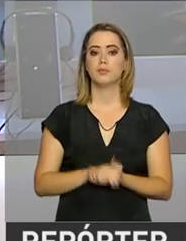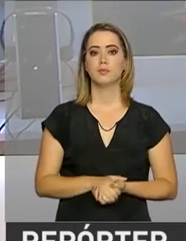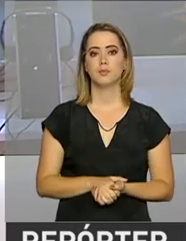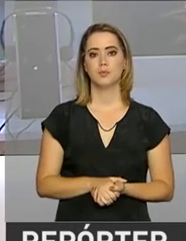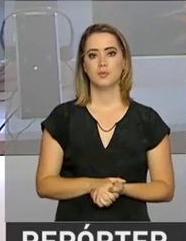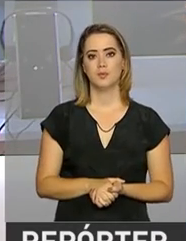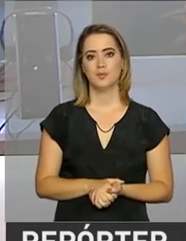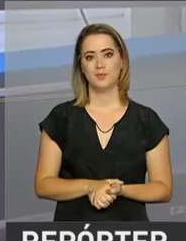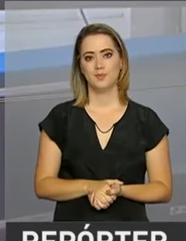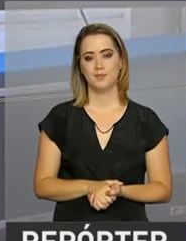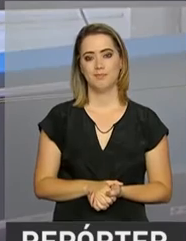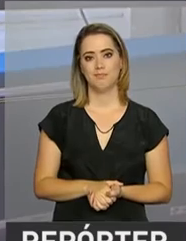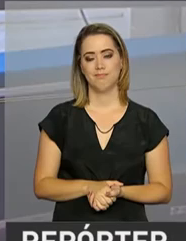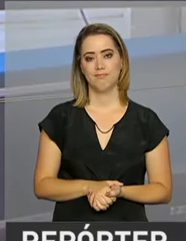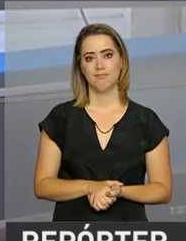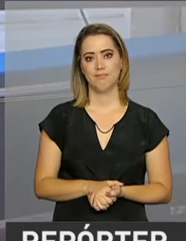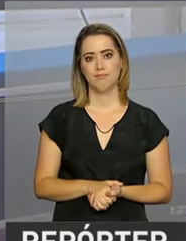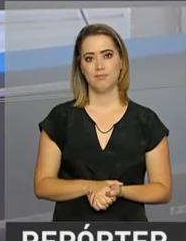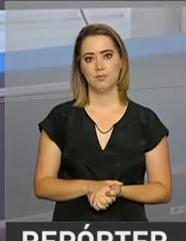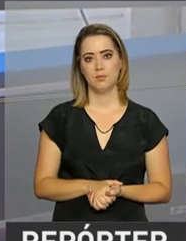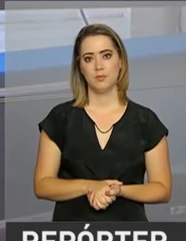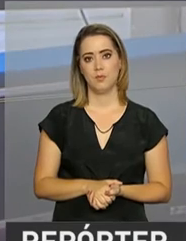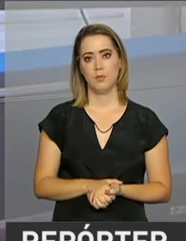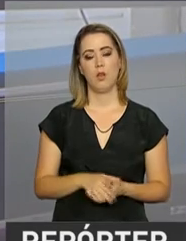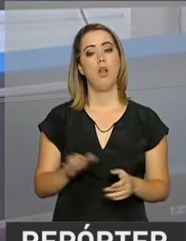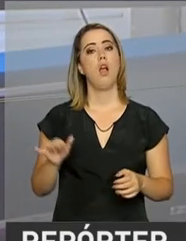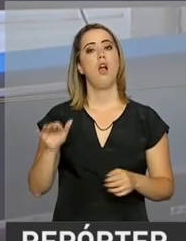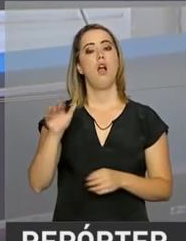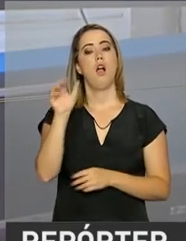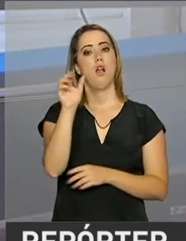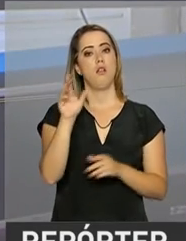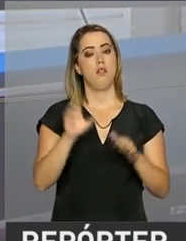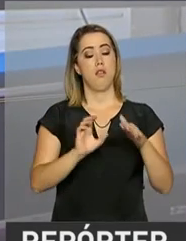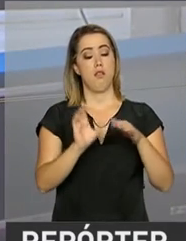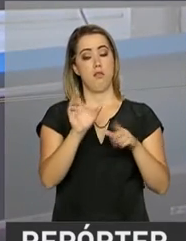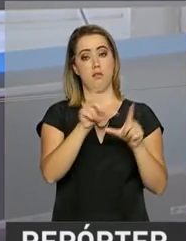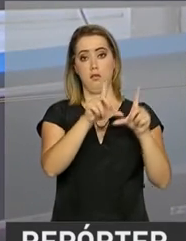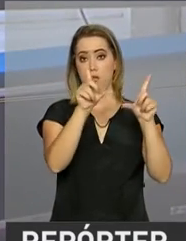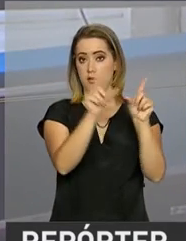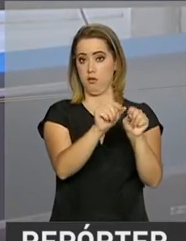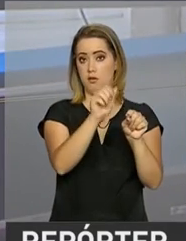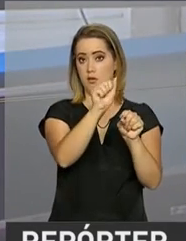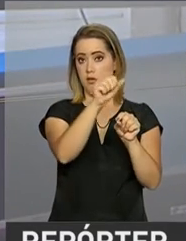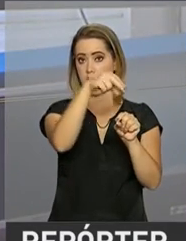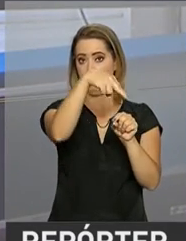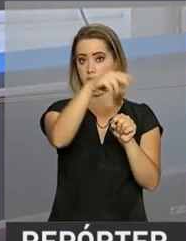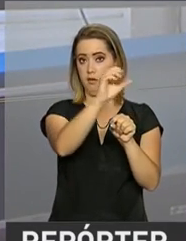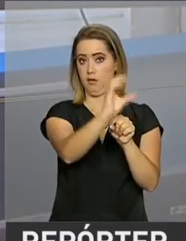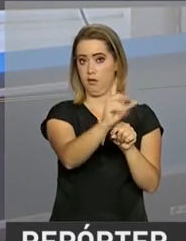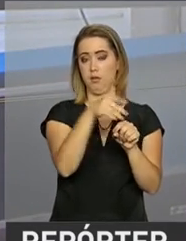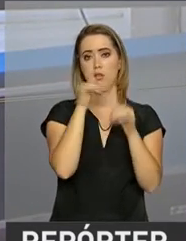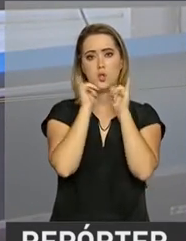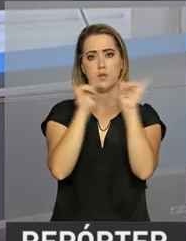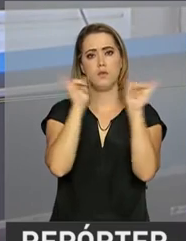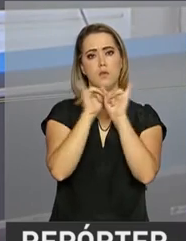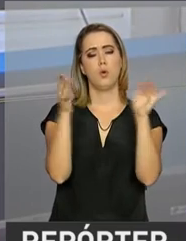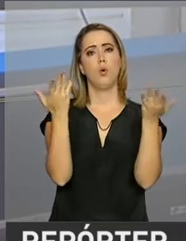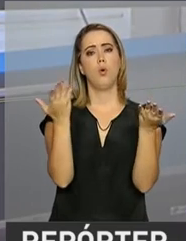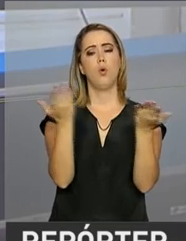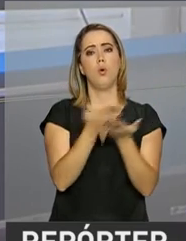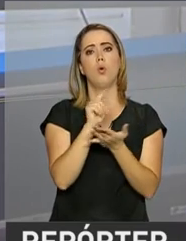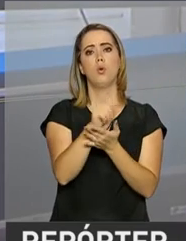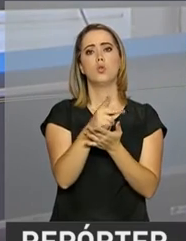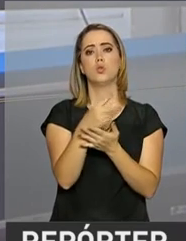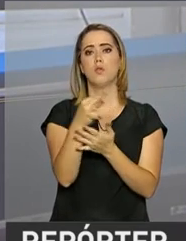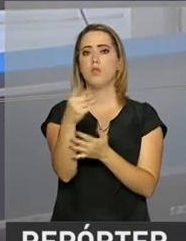sisu.mec.gov.br a agência nacional de aviação civil anac divulgou hoje o valor máximo das taxas de embarque nos